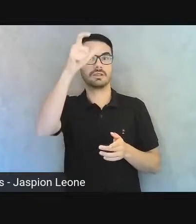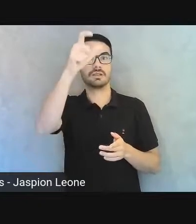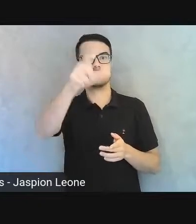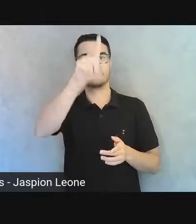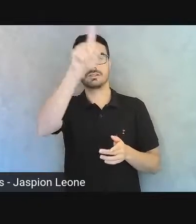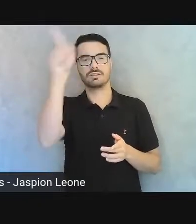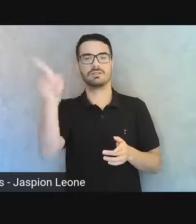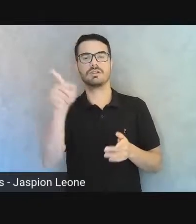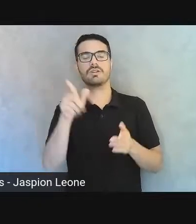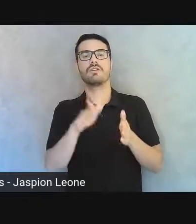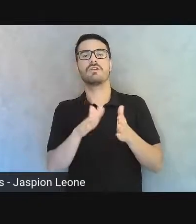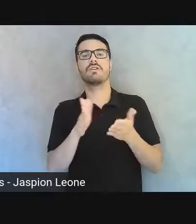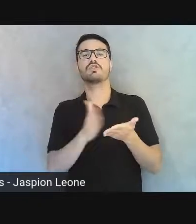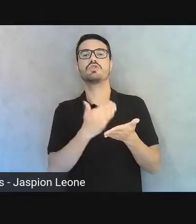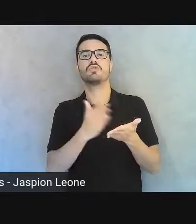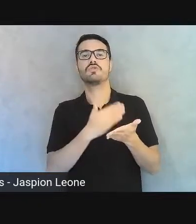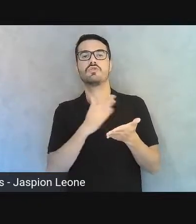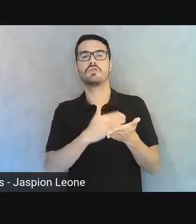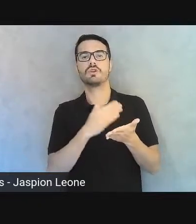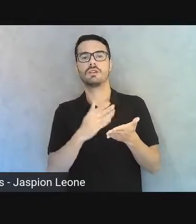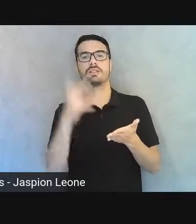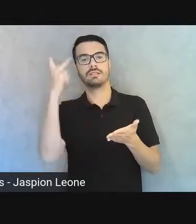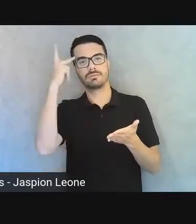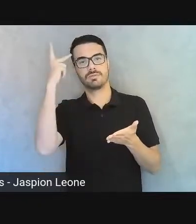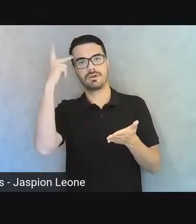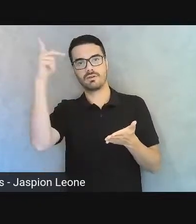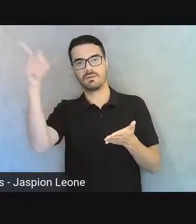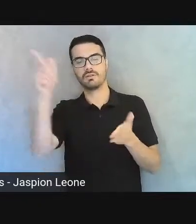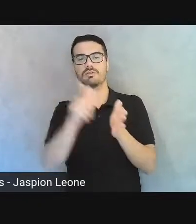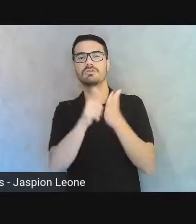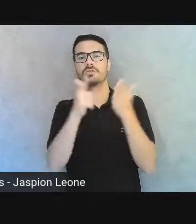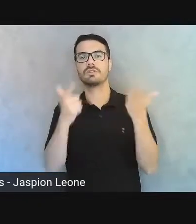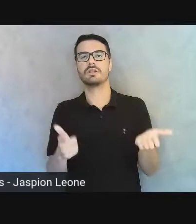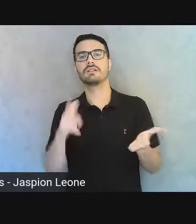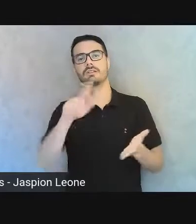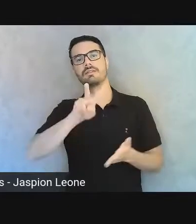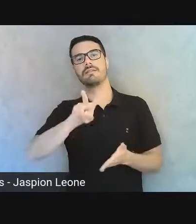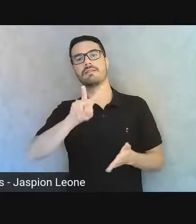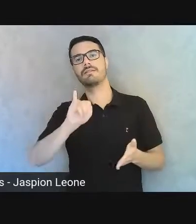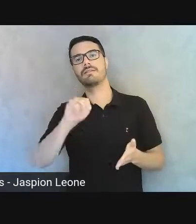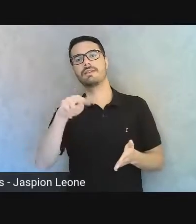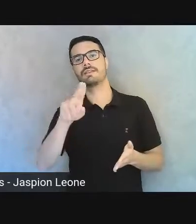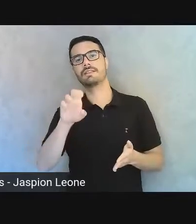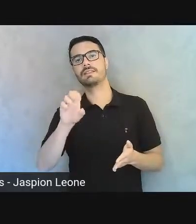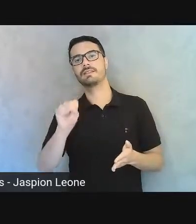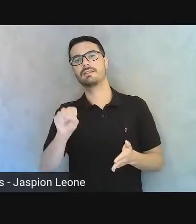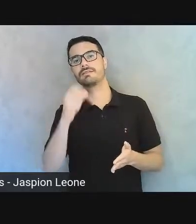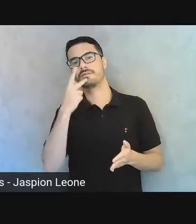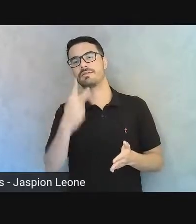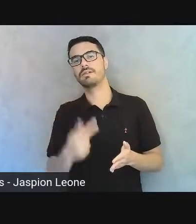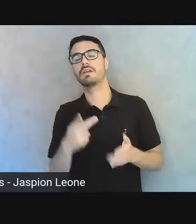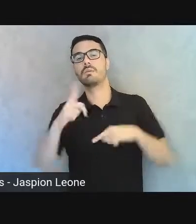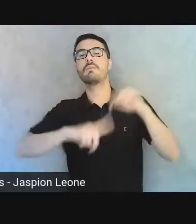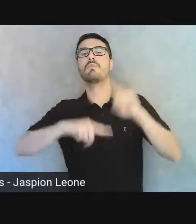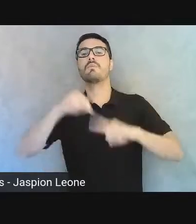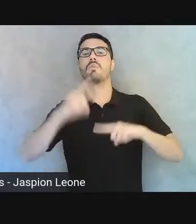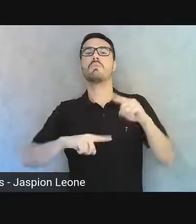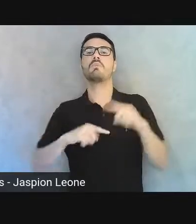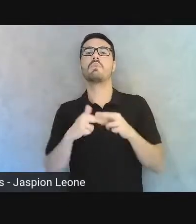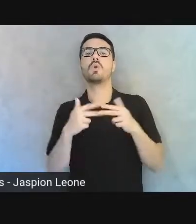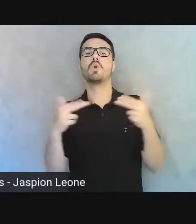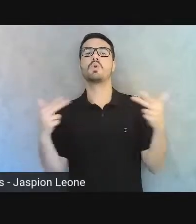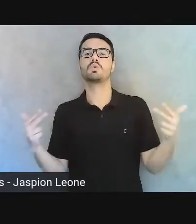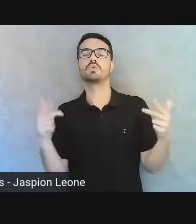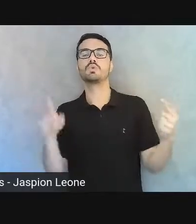Folha, do jornalista Vinícius Sassini, sobre os produtos, né,